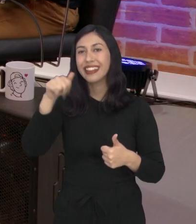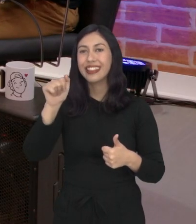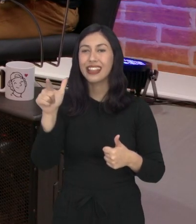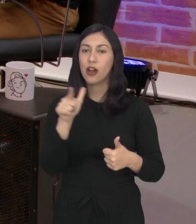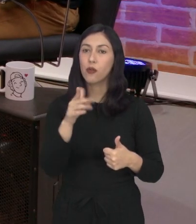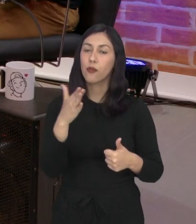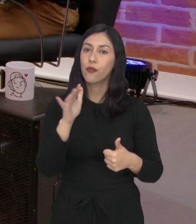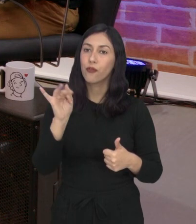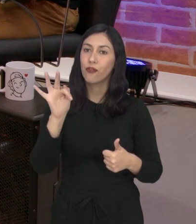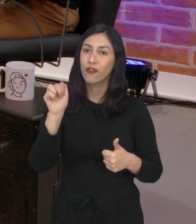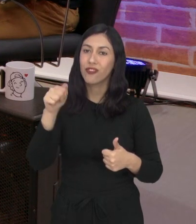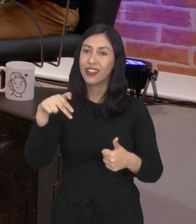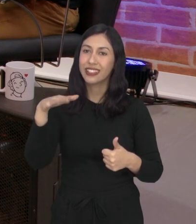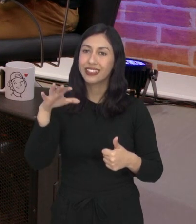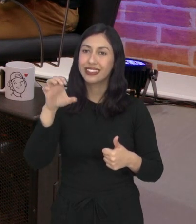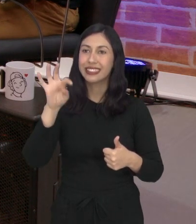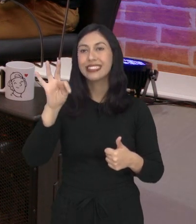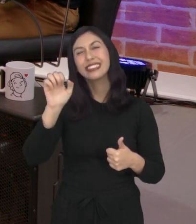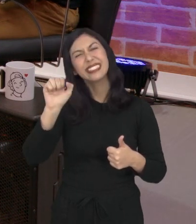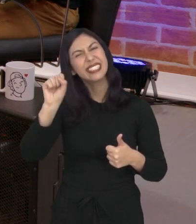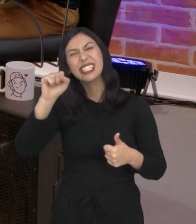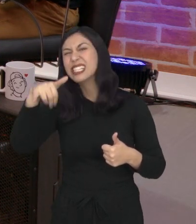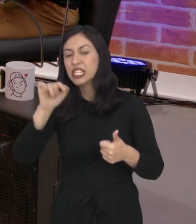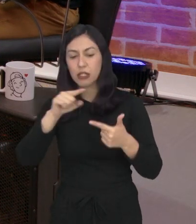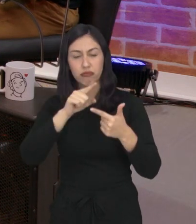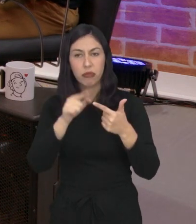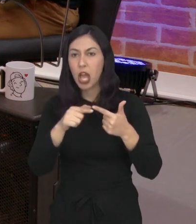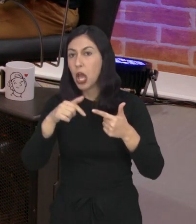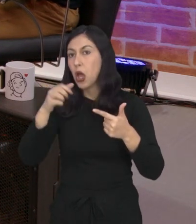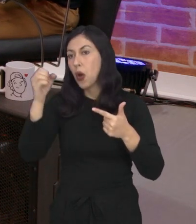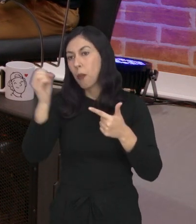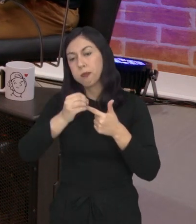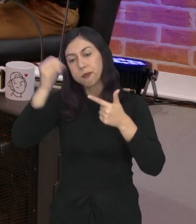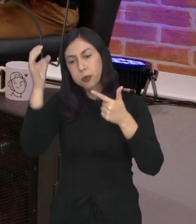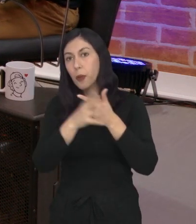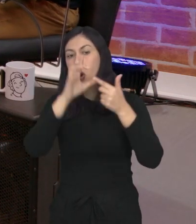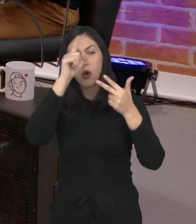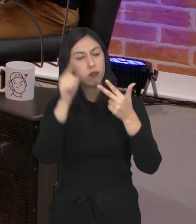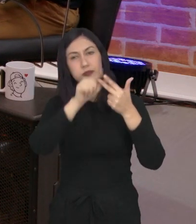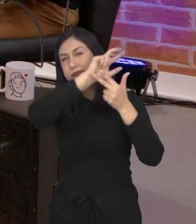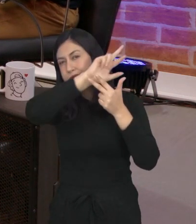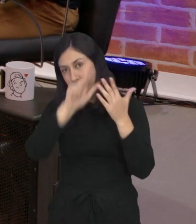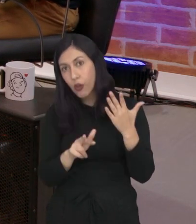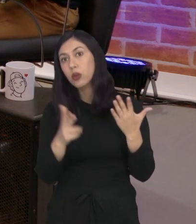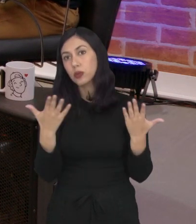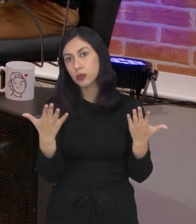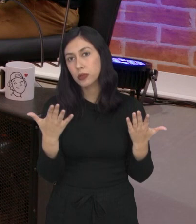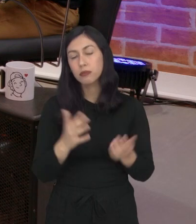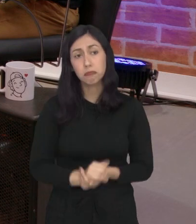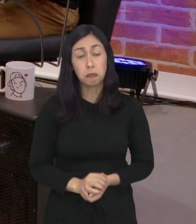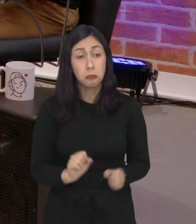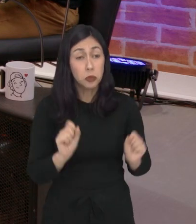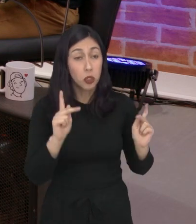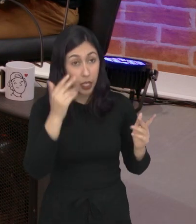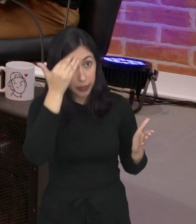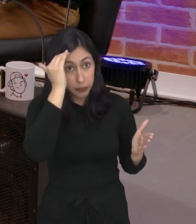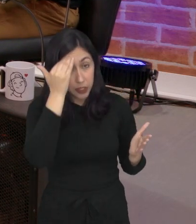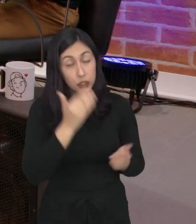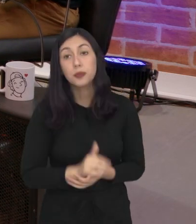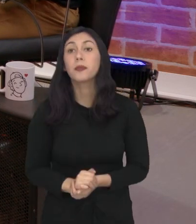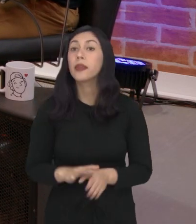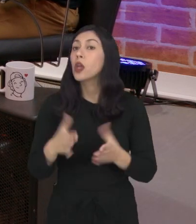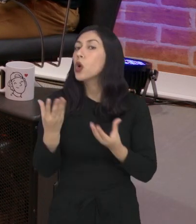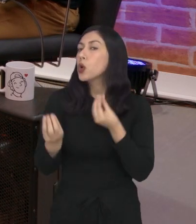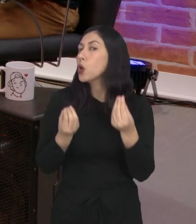exemplo. The Witcher. Outro. Pokémon. E assim vai, Beleza, Dragon até Quest. eu saber qual que era. Entendeu? Então, como que seria dentro